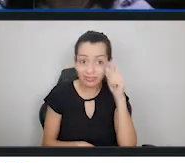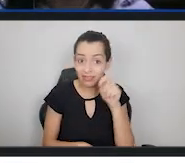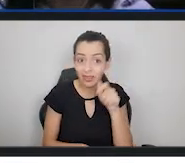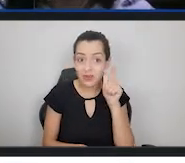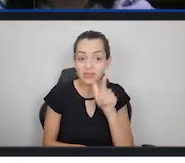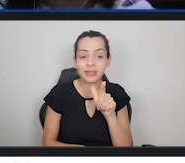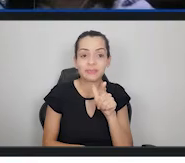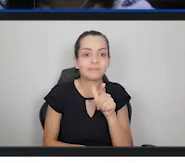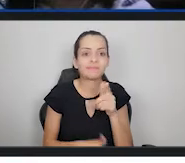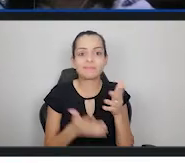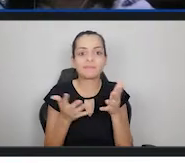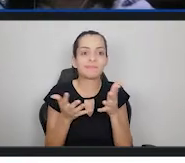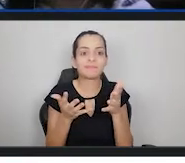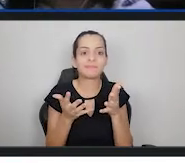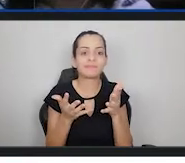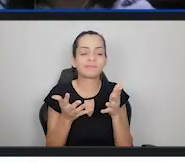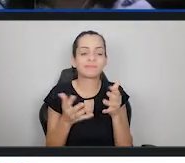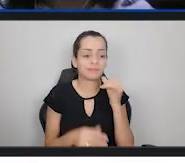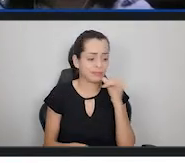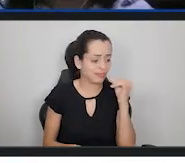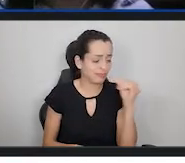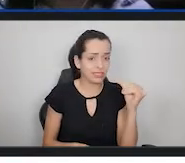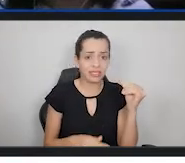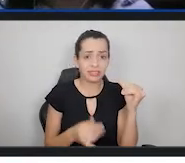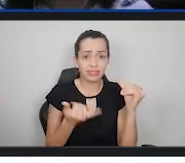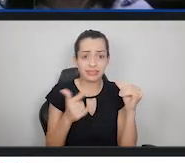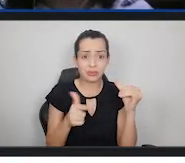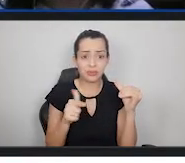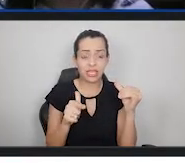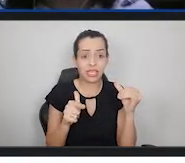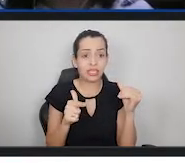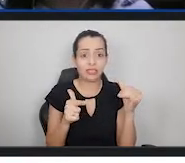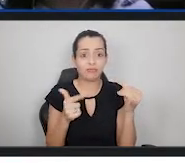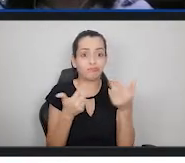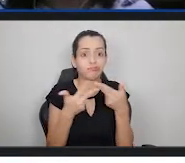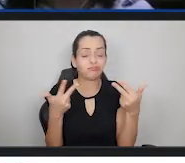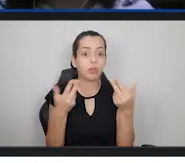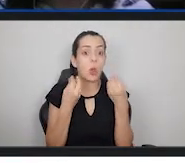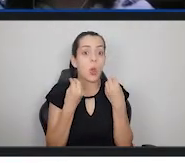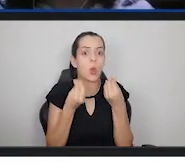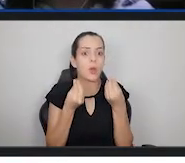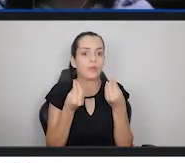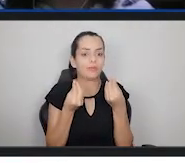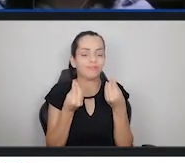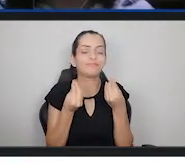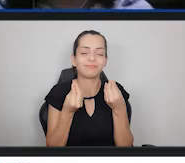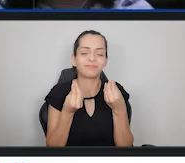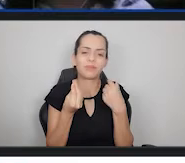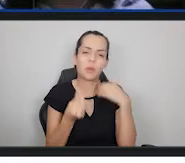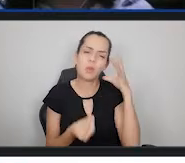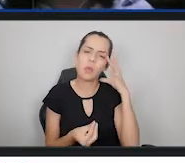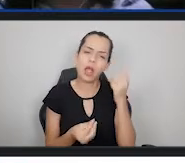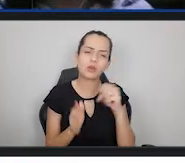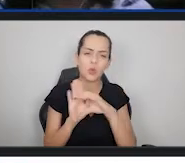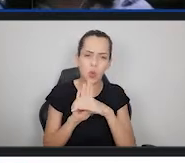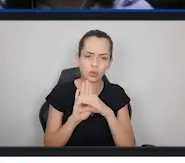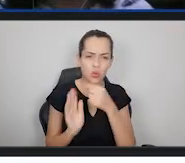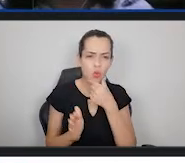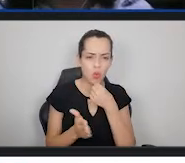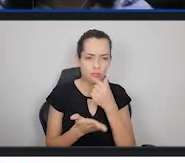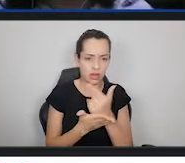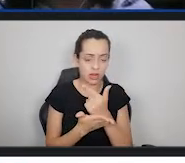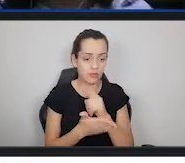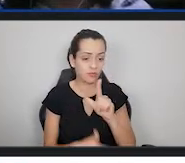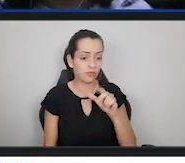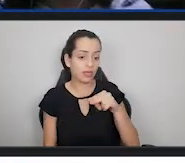elétrica? É difícil a gente imaginar-se, sem energia elétrica. Então, eu acredito que esse conceito